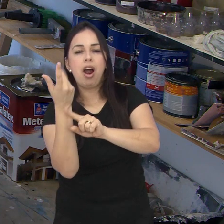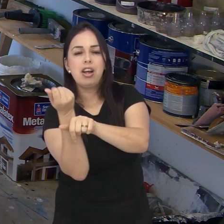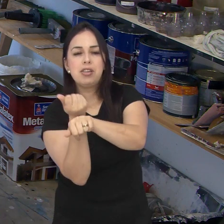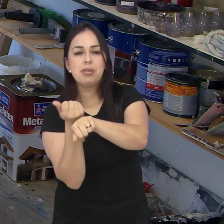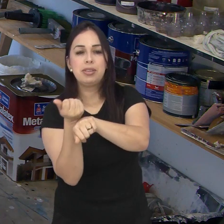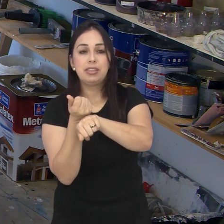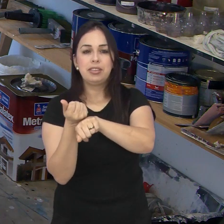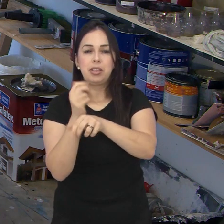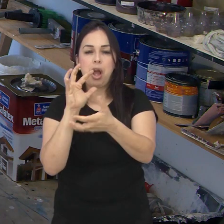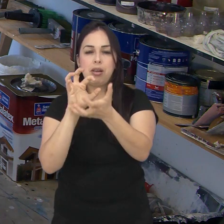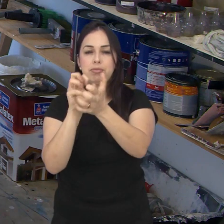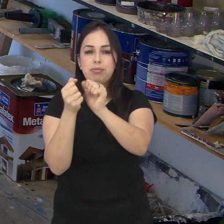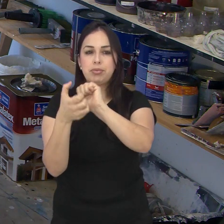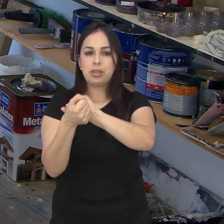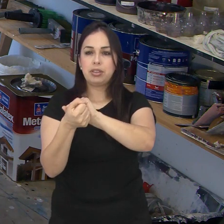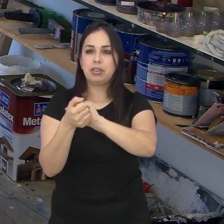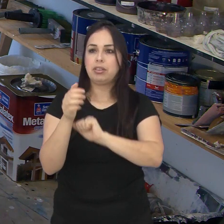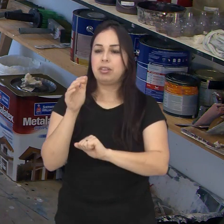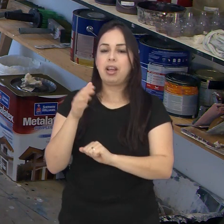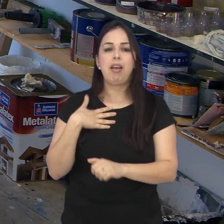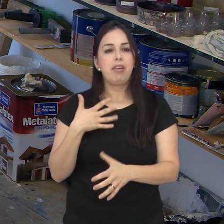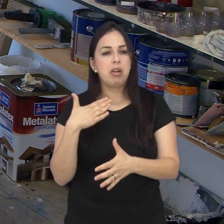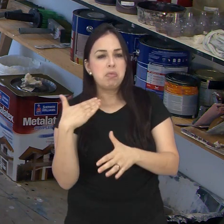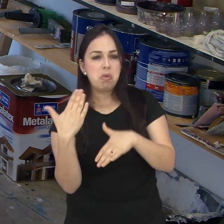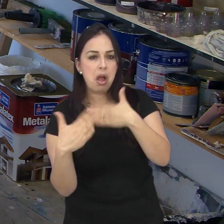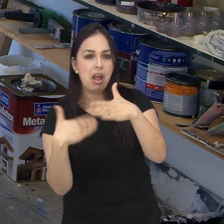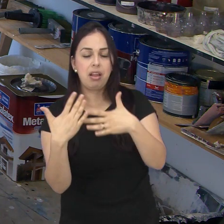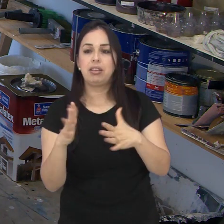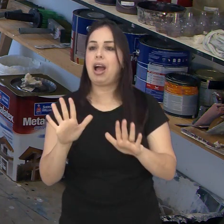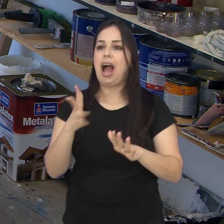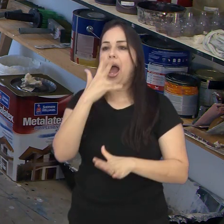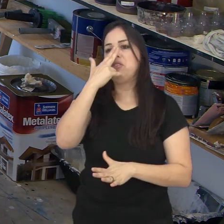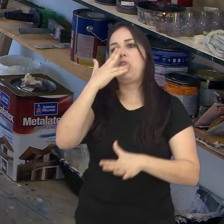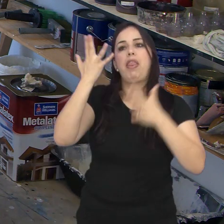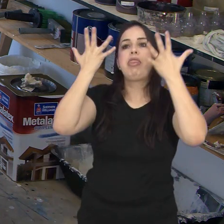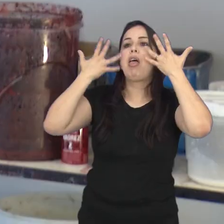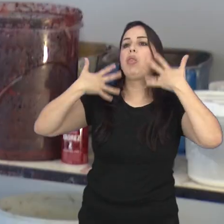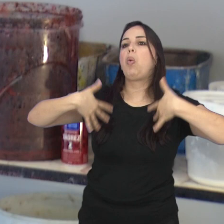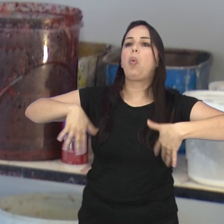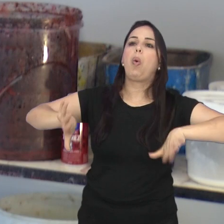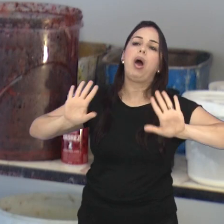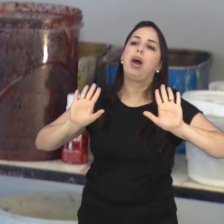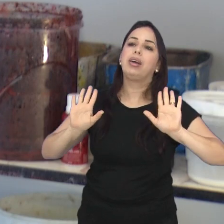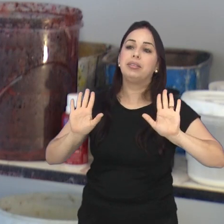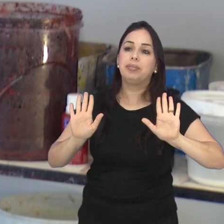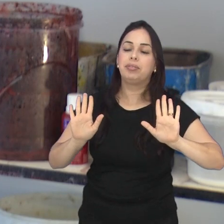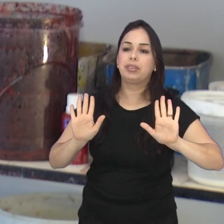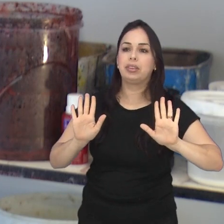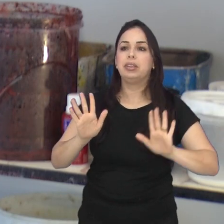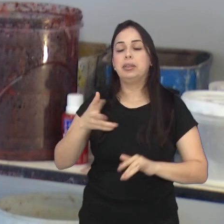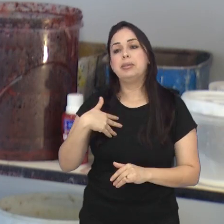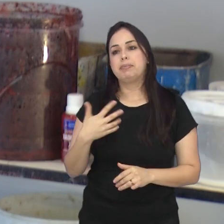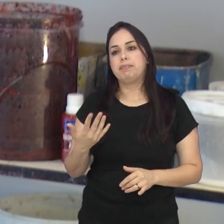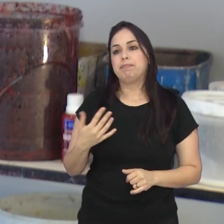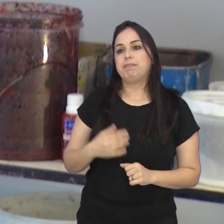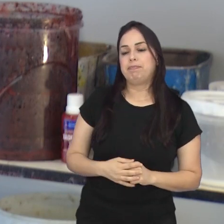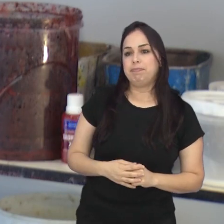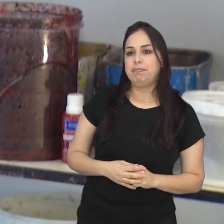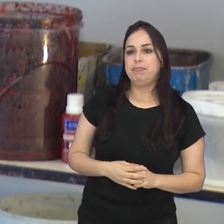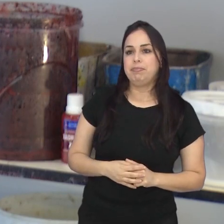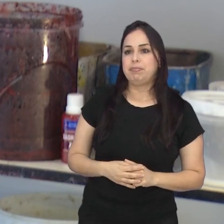Eu acho que é uma coisa assim... Foi gradual, não foi? Eu acho que é meio natural, né? Porque você vê,